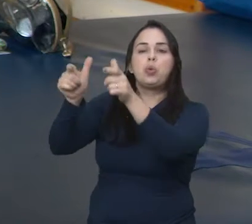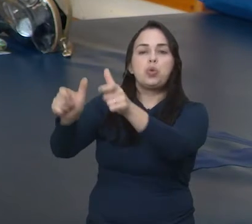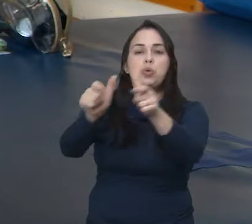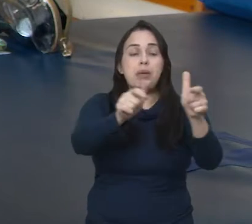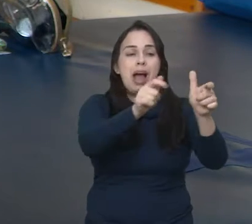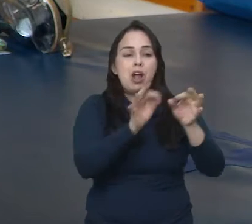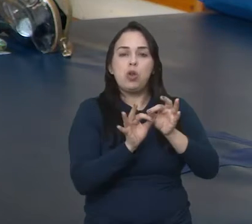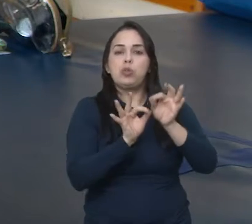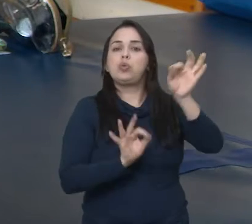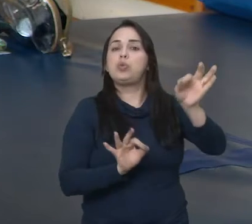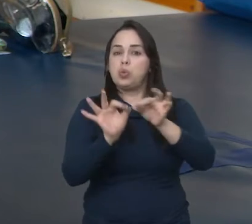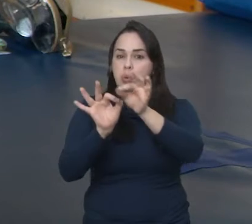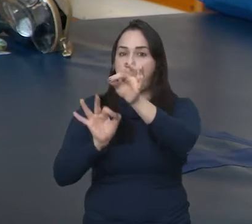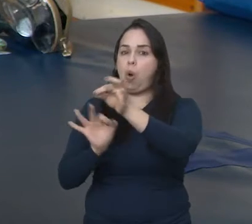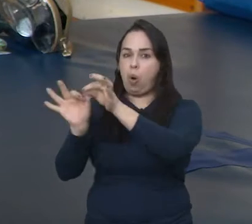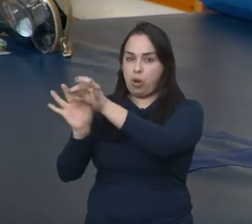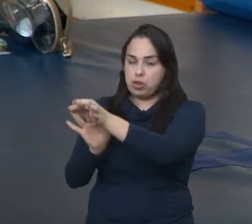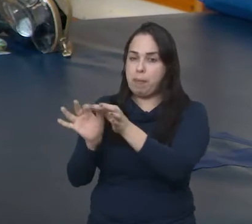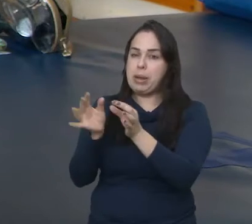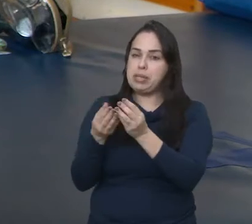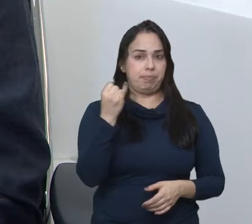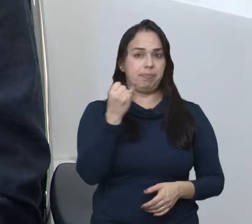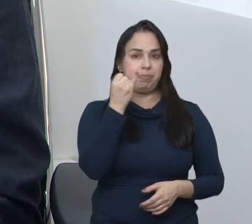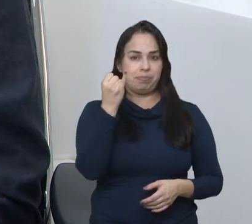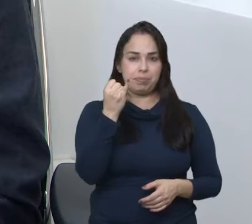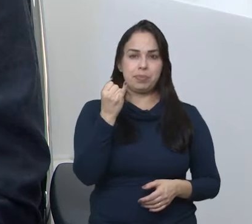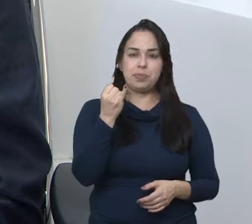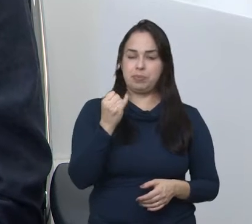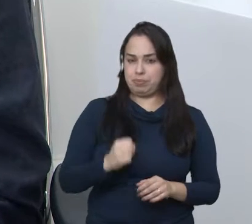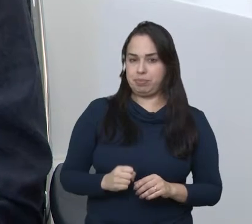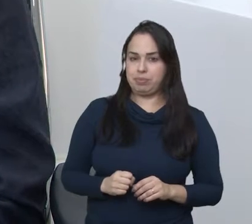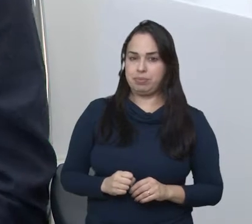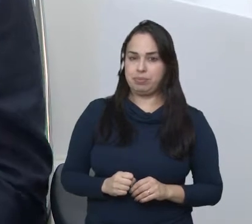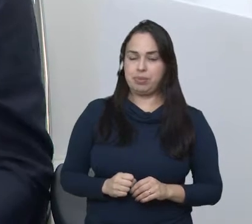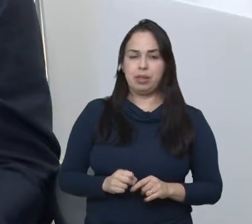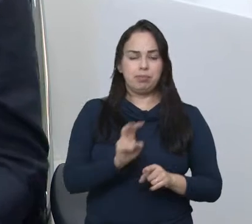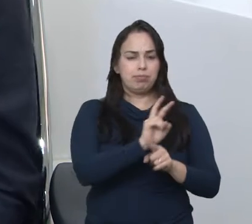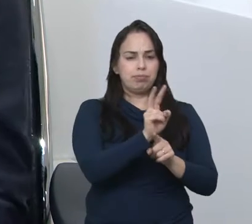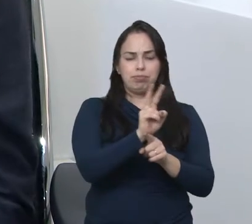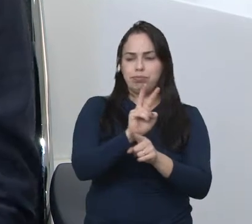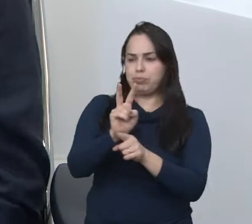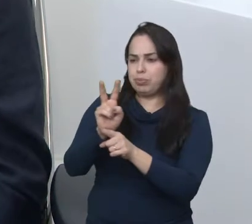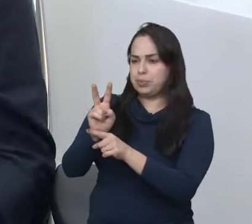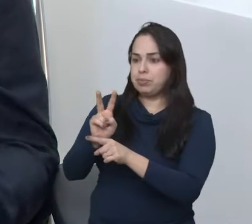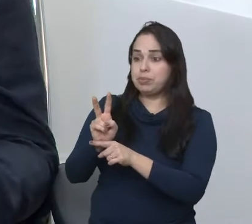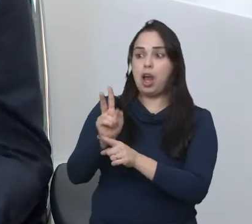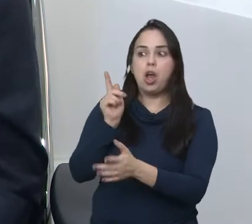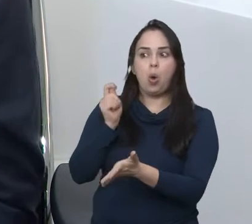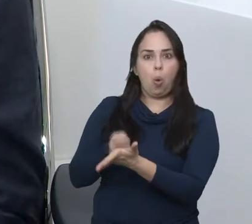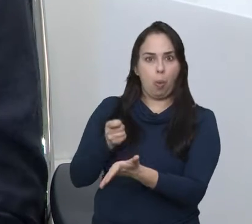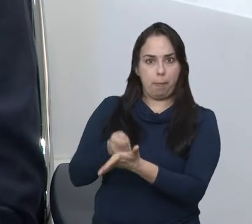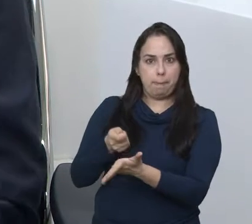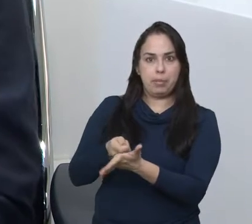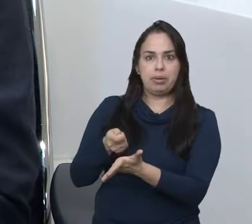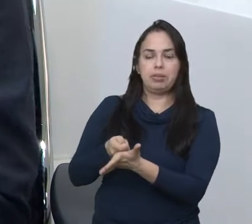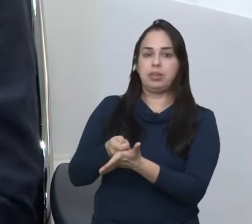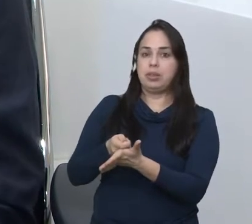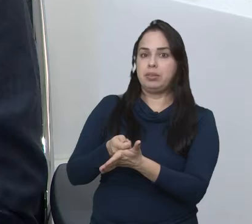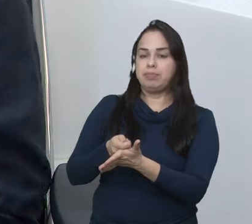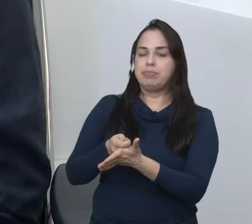ali acompanhar o dia a dia dele. Era um deficiente visual e ele foi relatando as